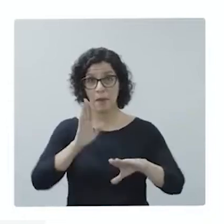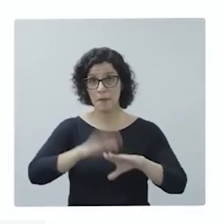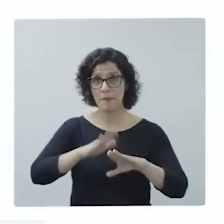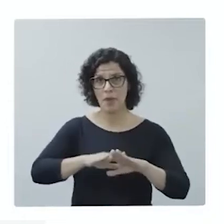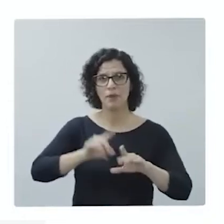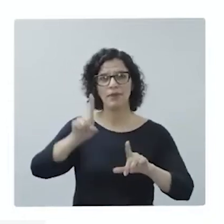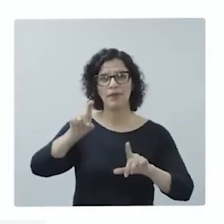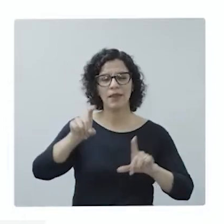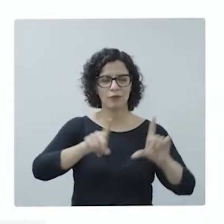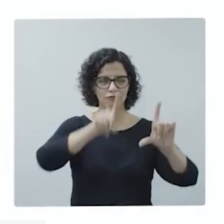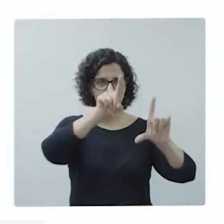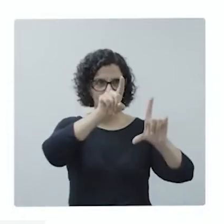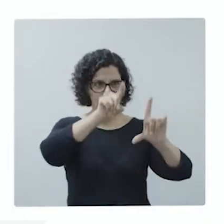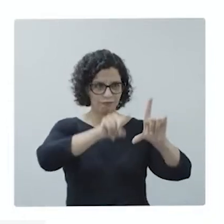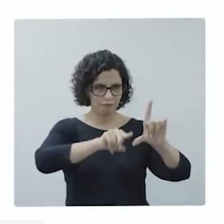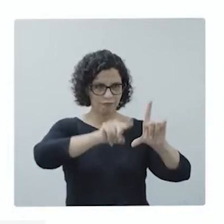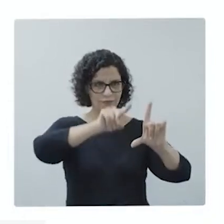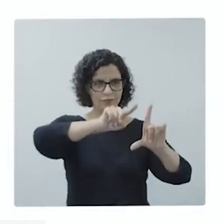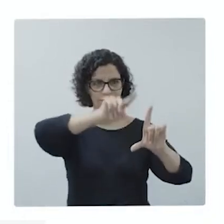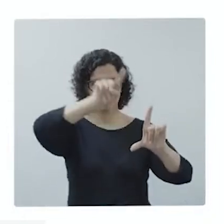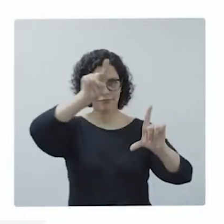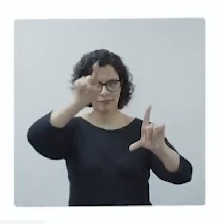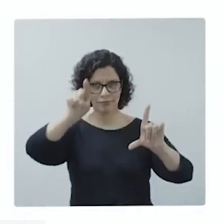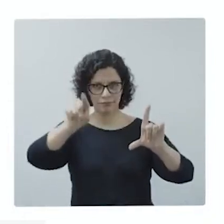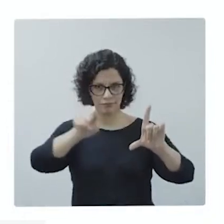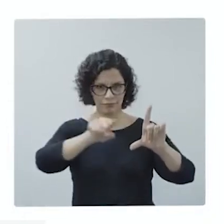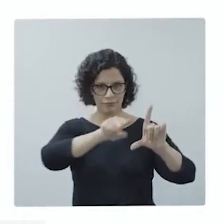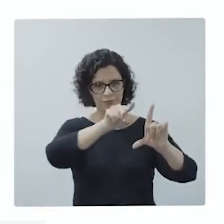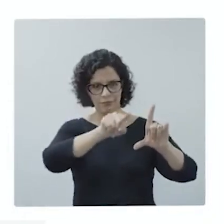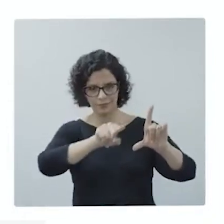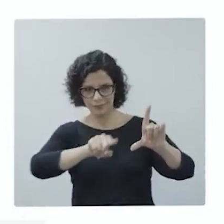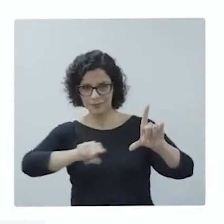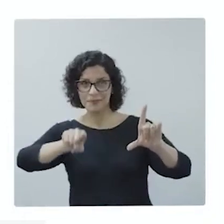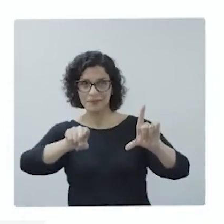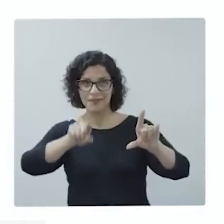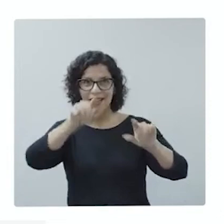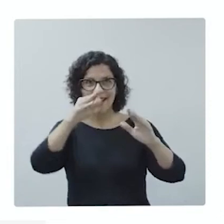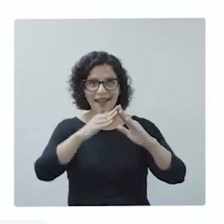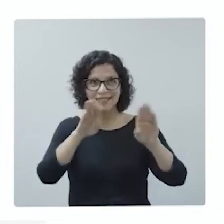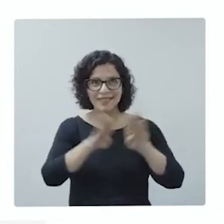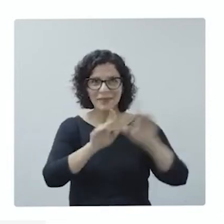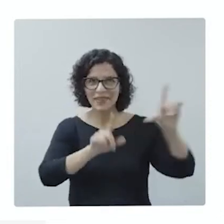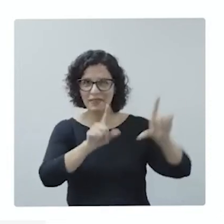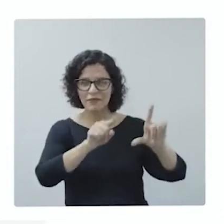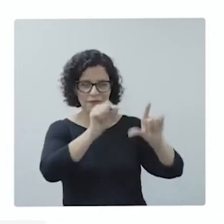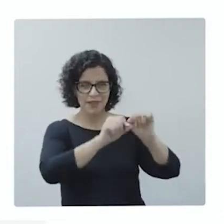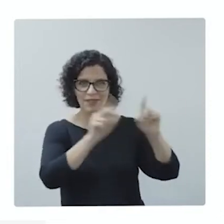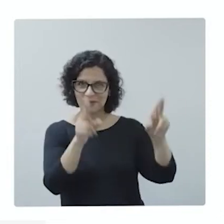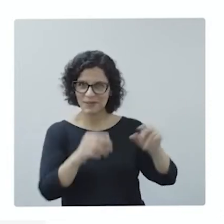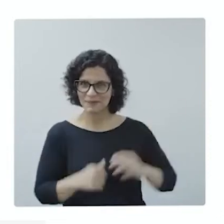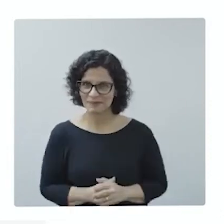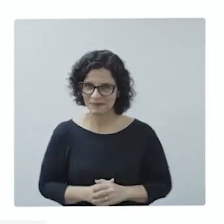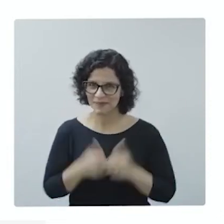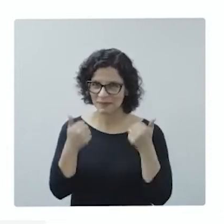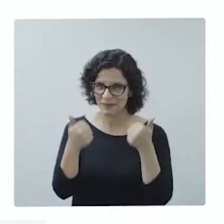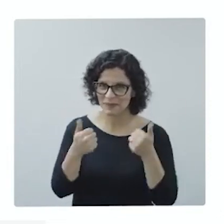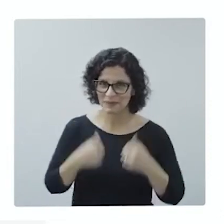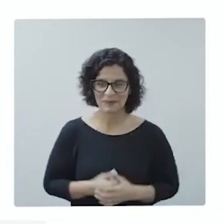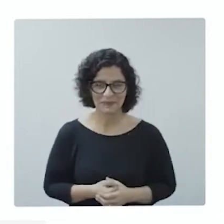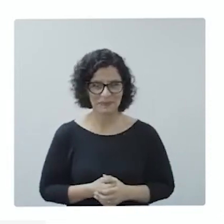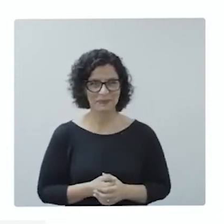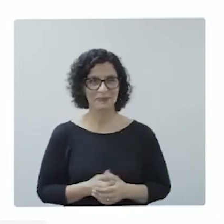na tela. Desce, faz uma voltinha e desce de novo. Muito